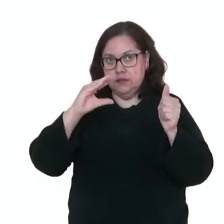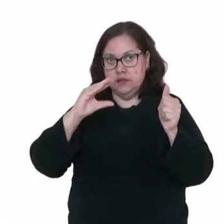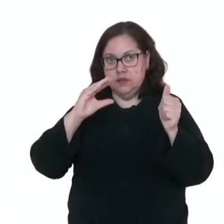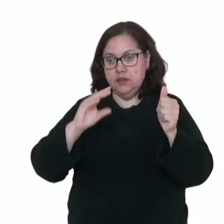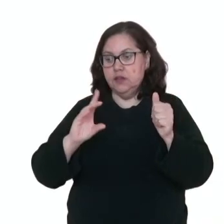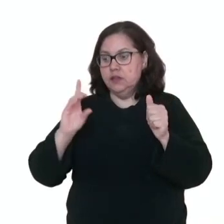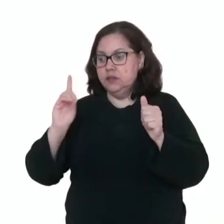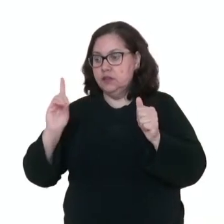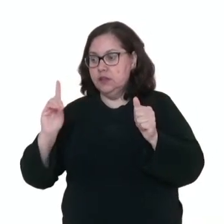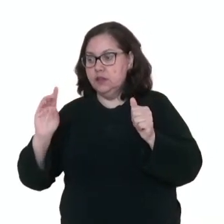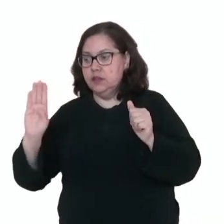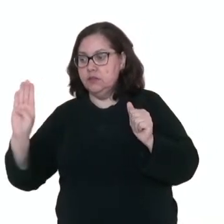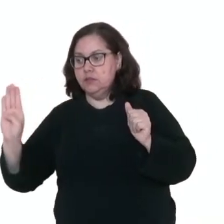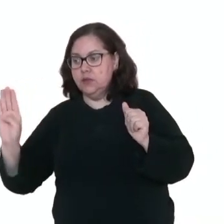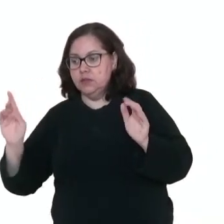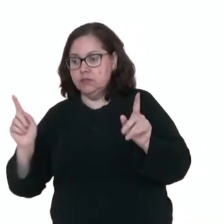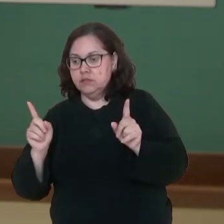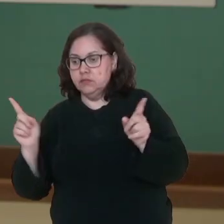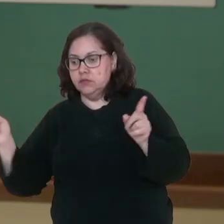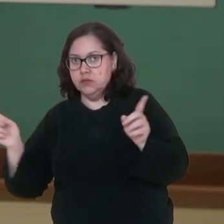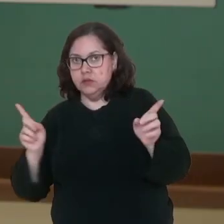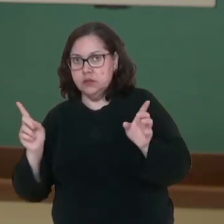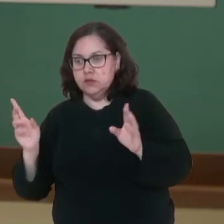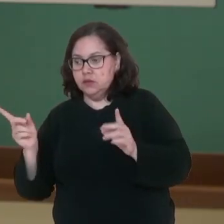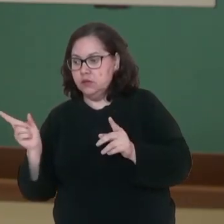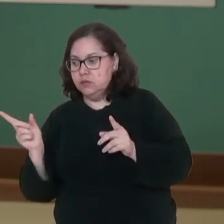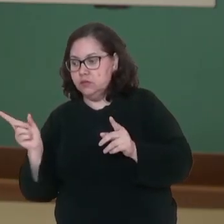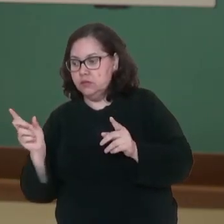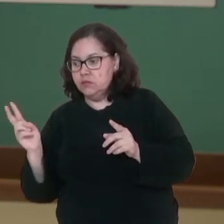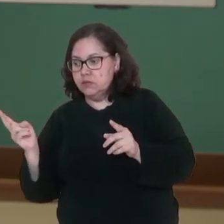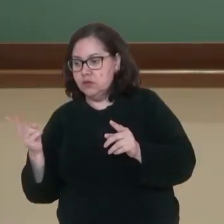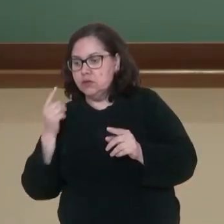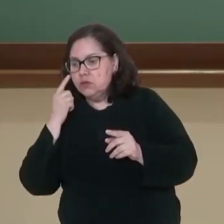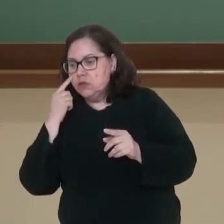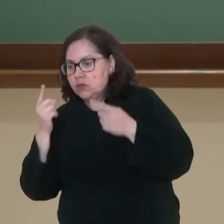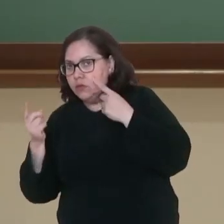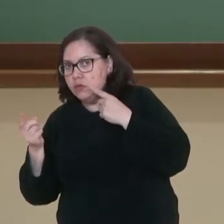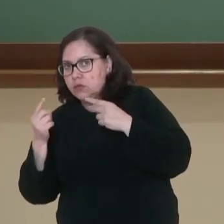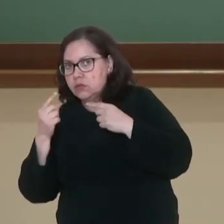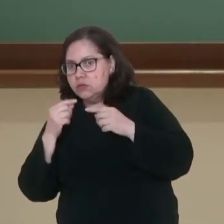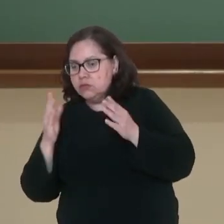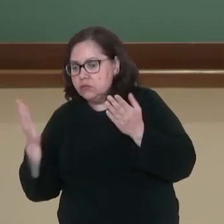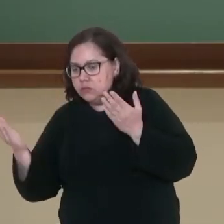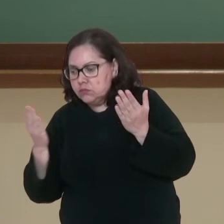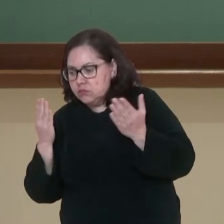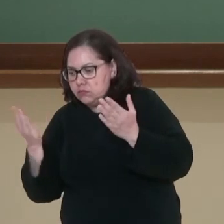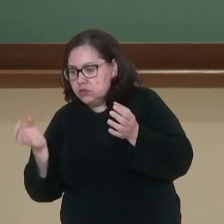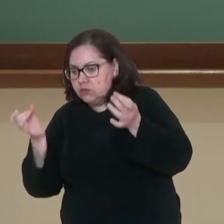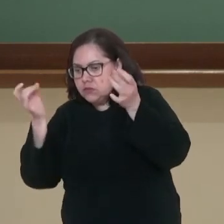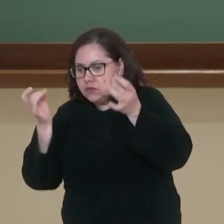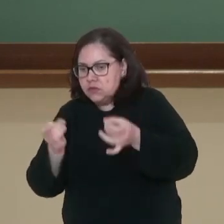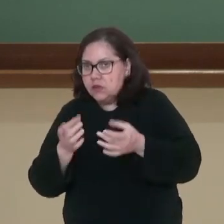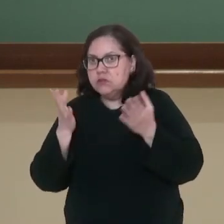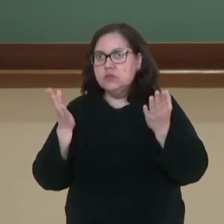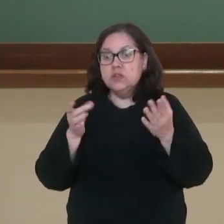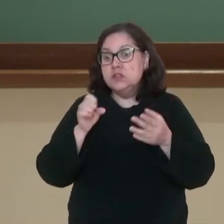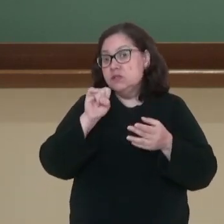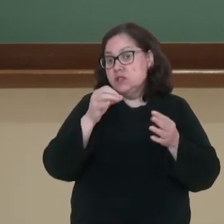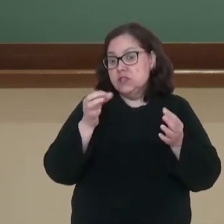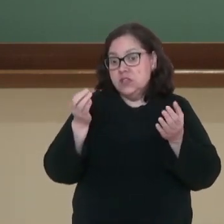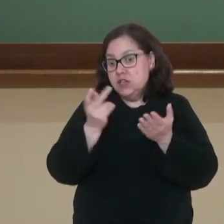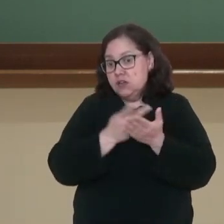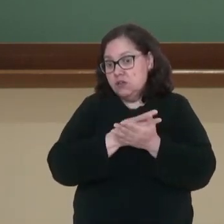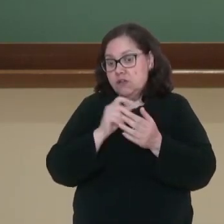o D e o B ali numa distânciazinha menor. Então dá uma analisada, dá uma comparada, vê se você acertou. Se você não acertou,